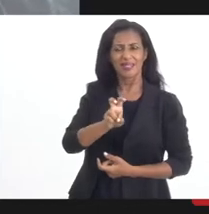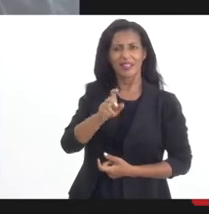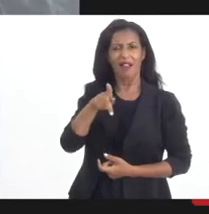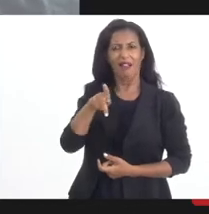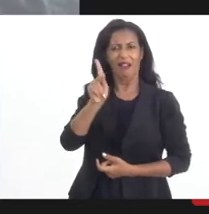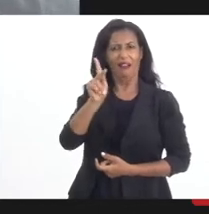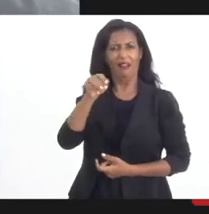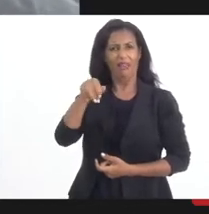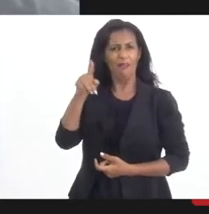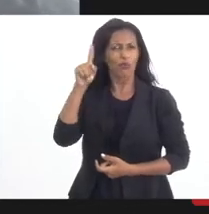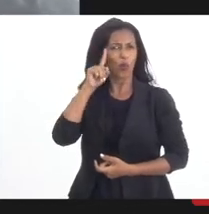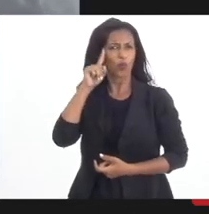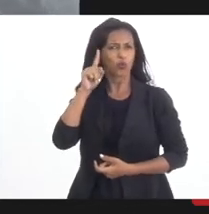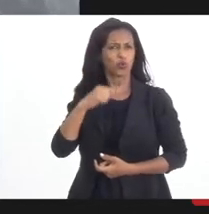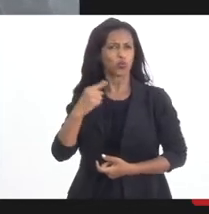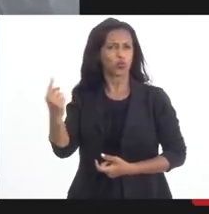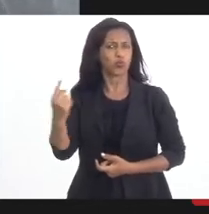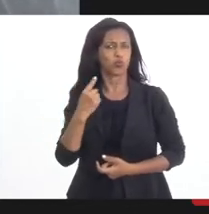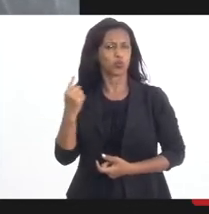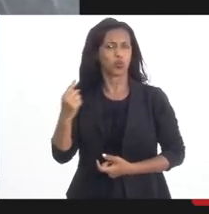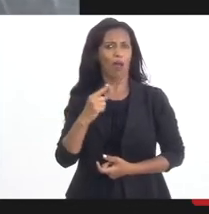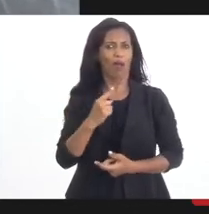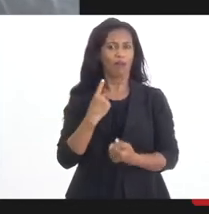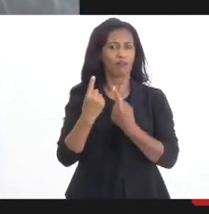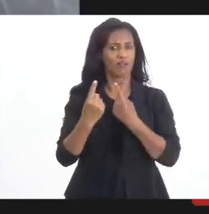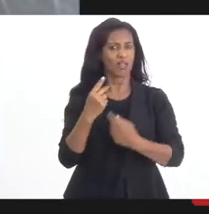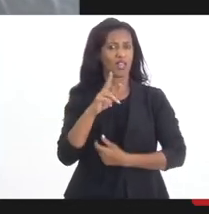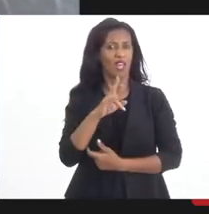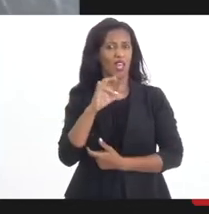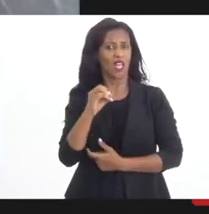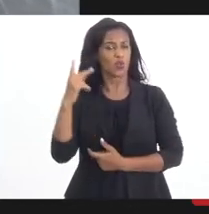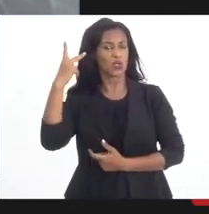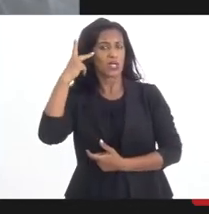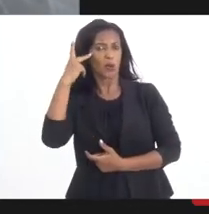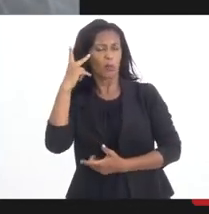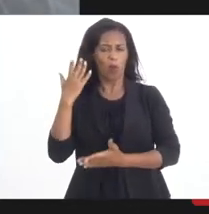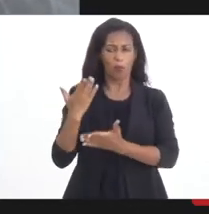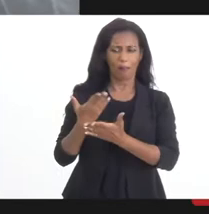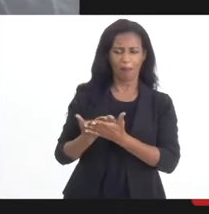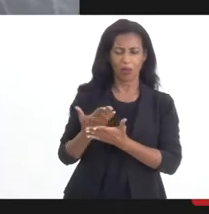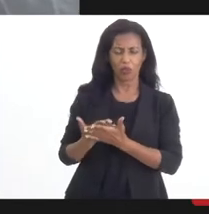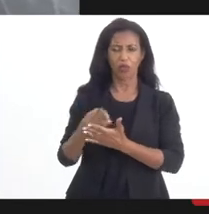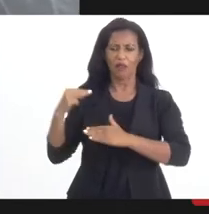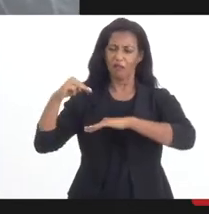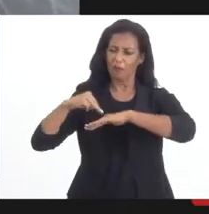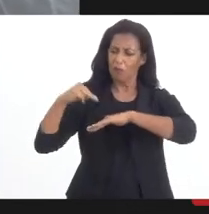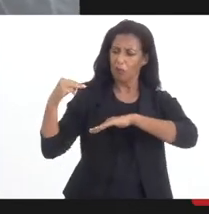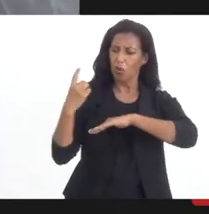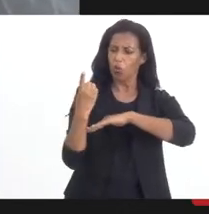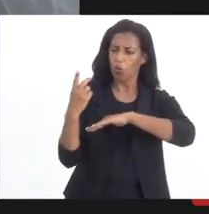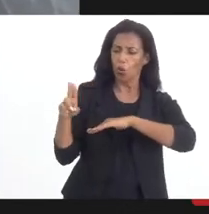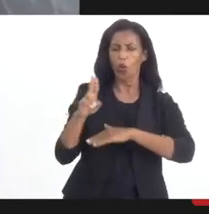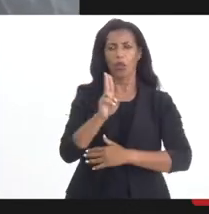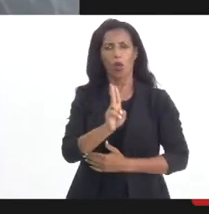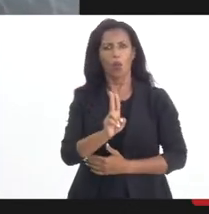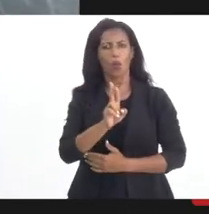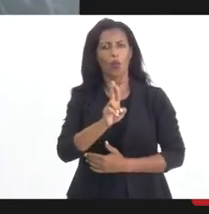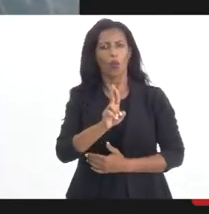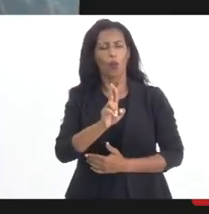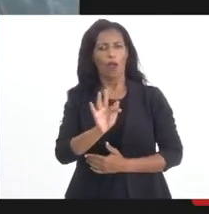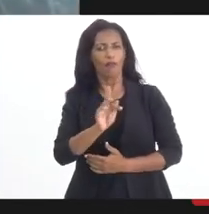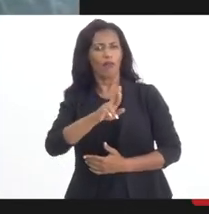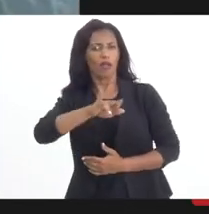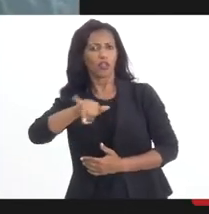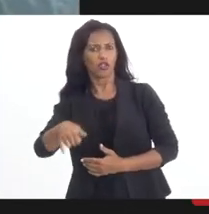75 quilômetros diários na antiga Rio São Paulo para poder estudar. Fiz o meu mestrado e doutorado na UFRJ.